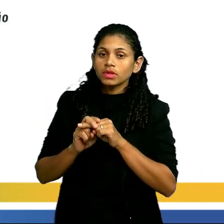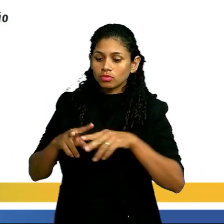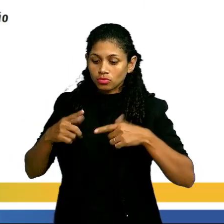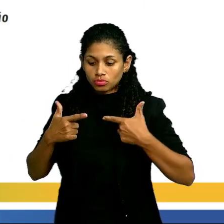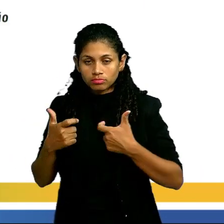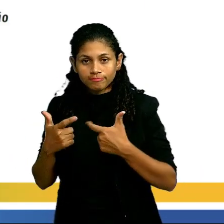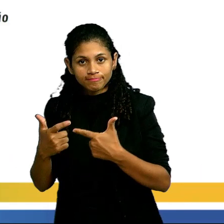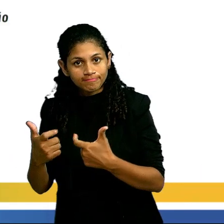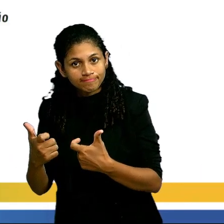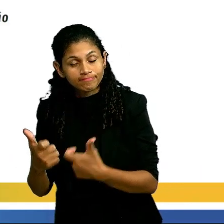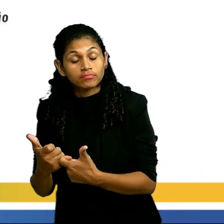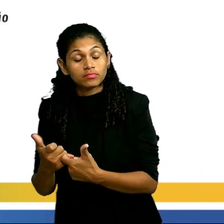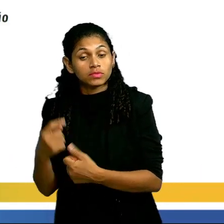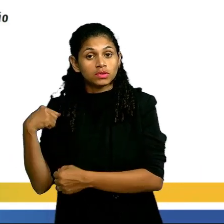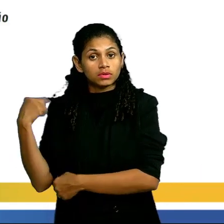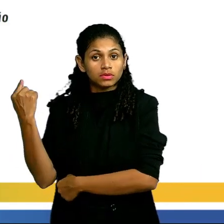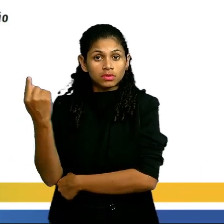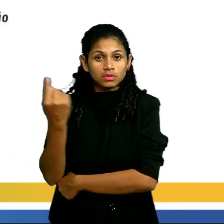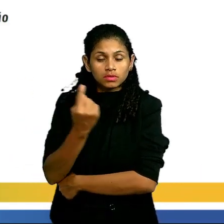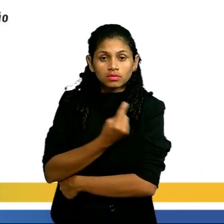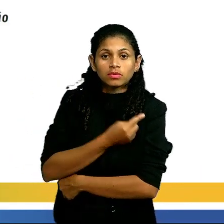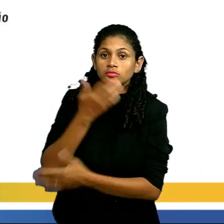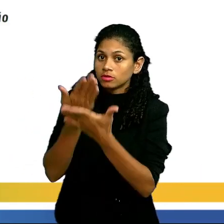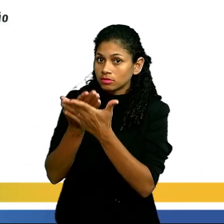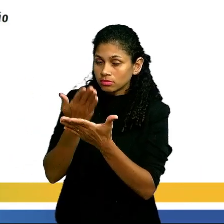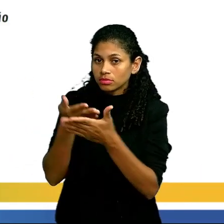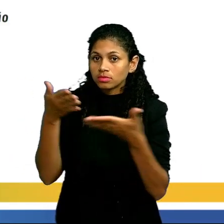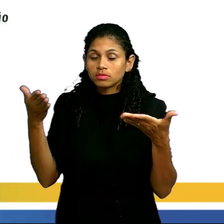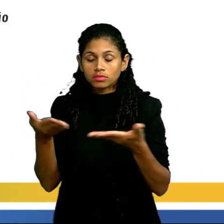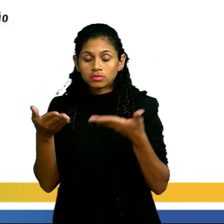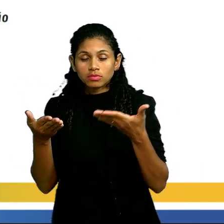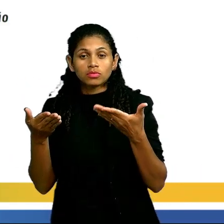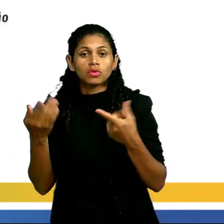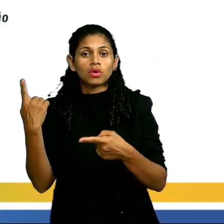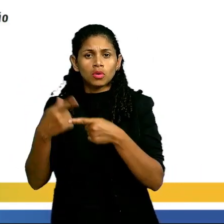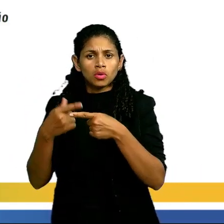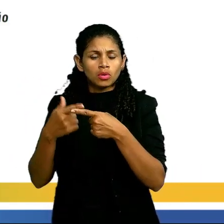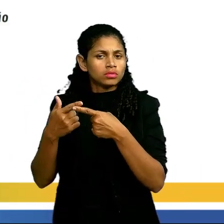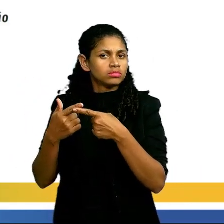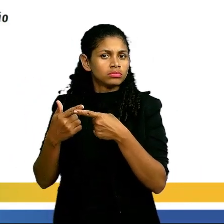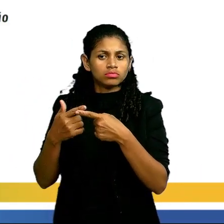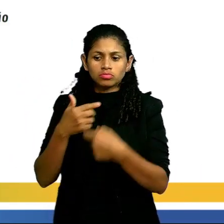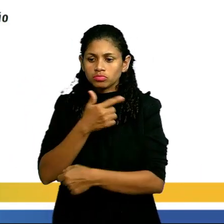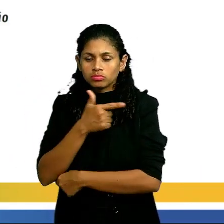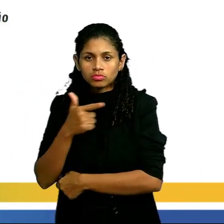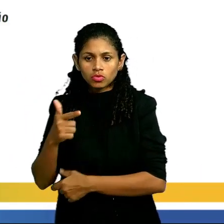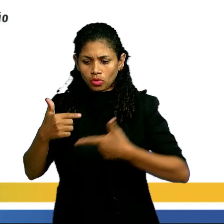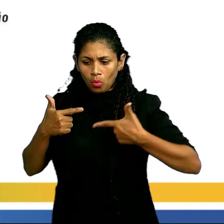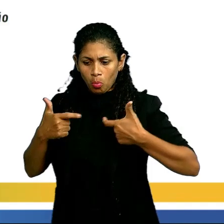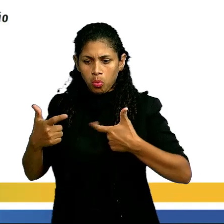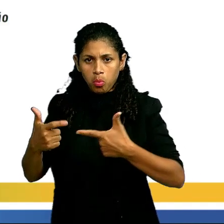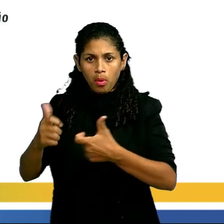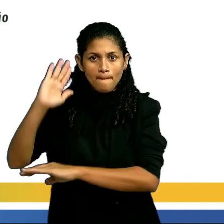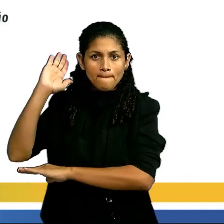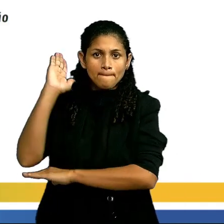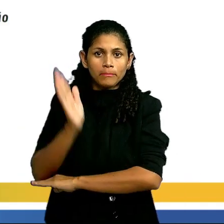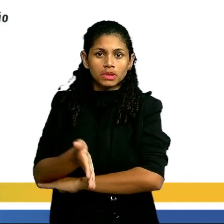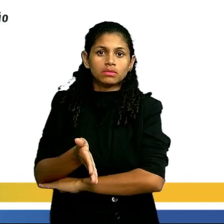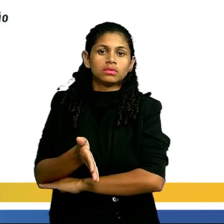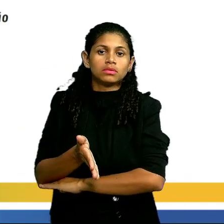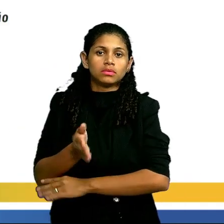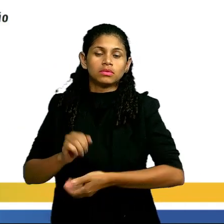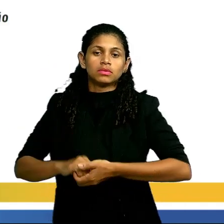hoje. Por que são indiretos? Porque não houve enfrentamento direto dessas duas nações aí que estão representadas no centro da sua